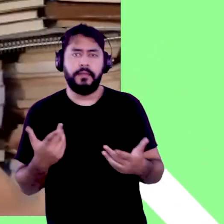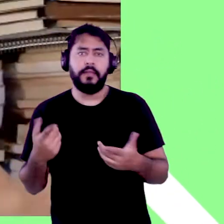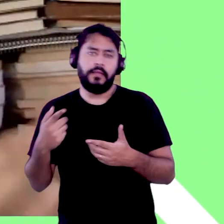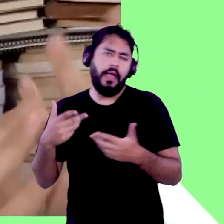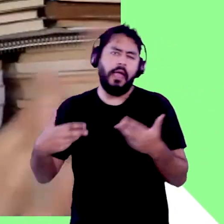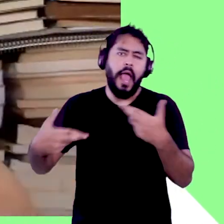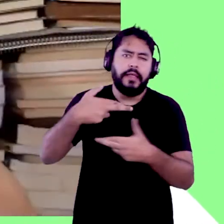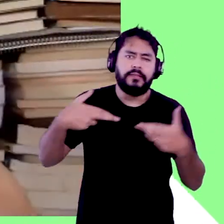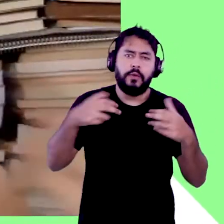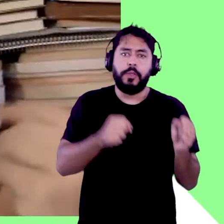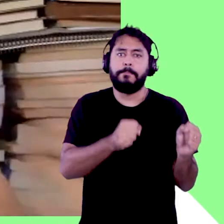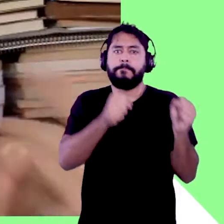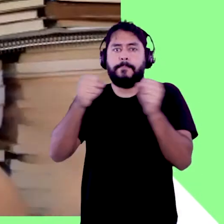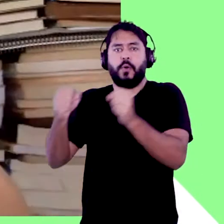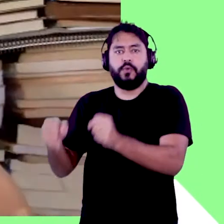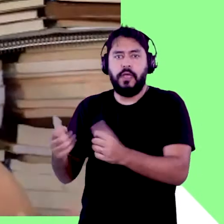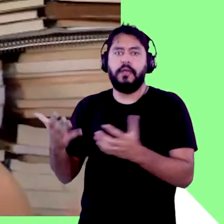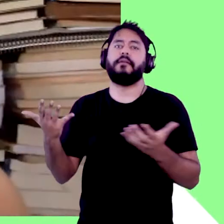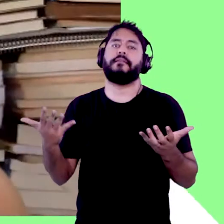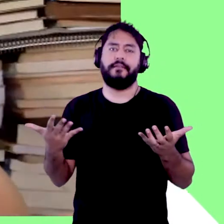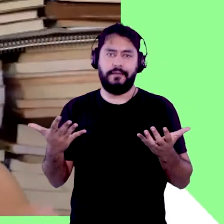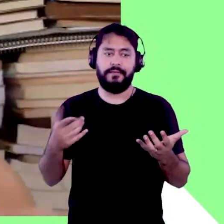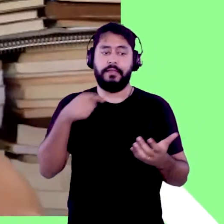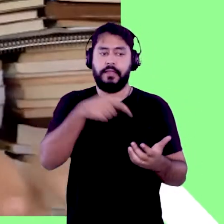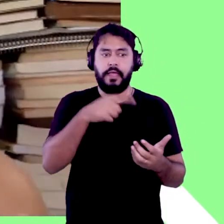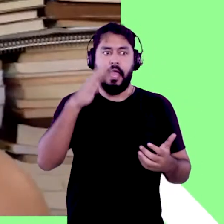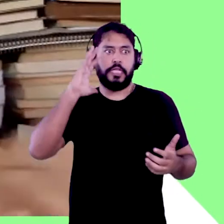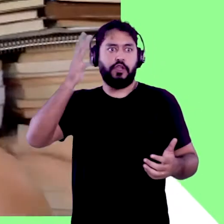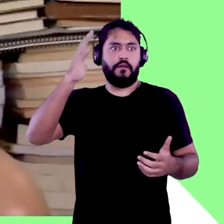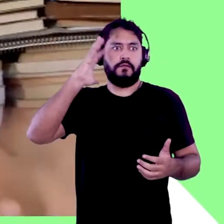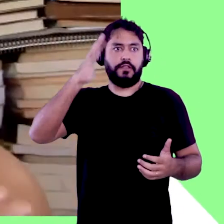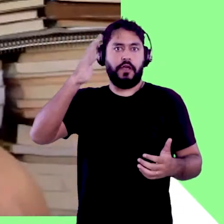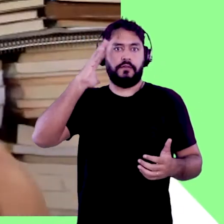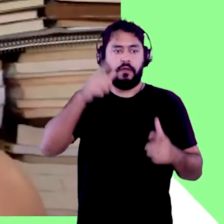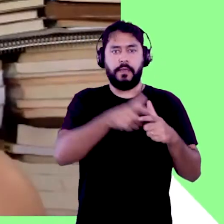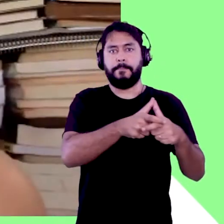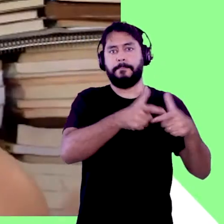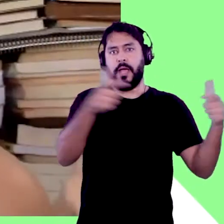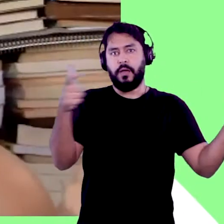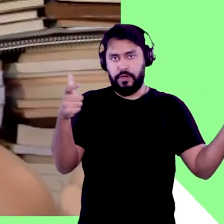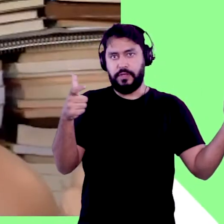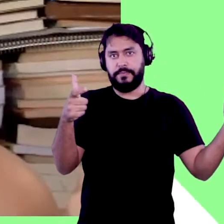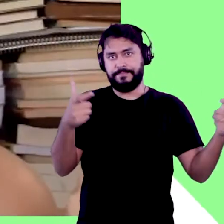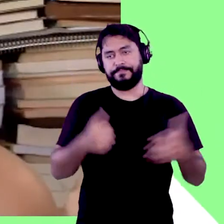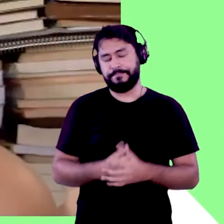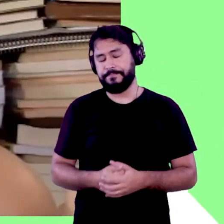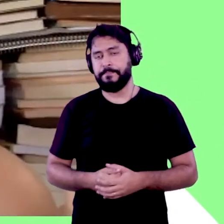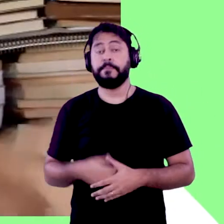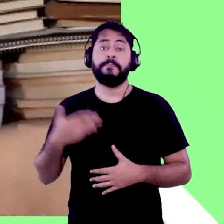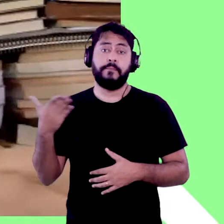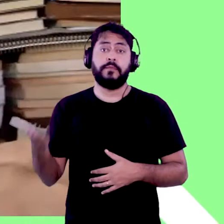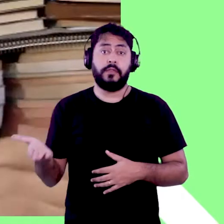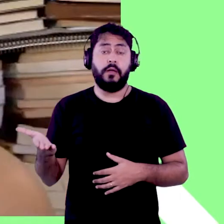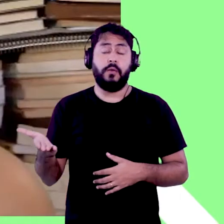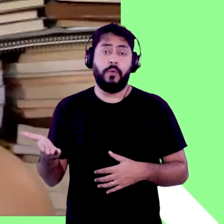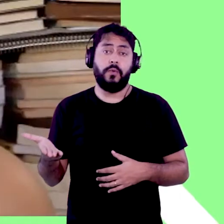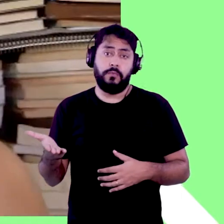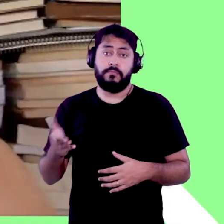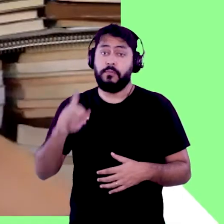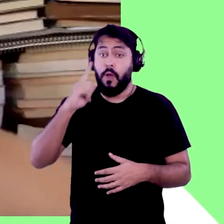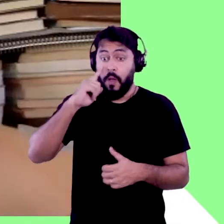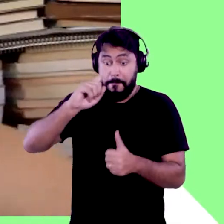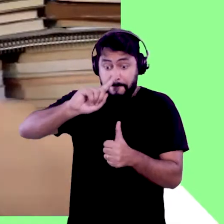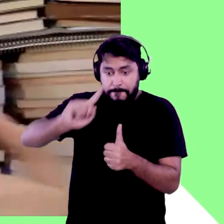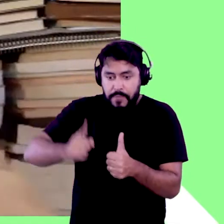e de criação, de tomada de decisão, são feitos e criados por uma minoria. Então, o primeiro passo